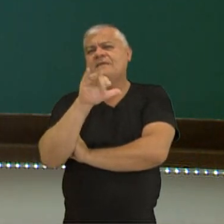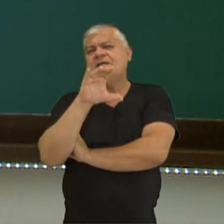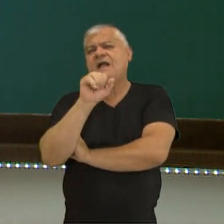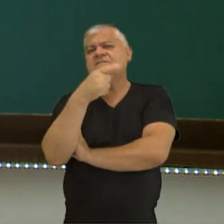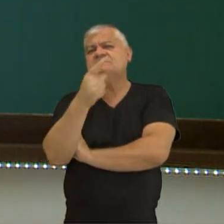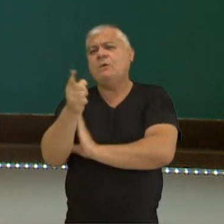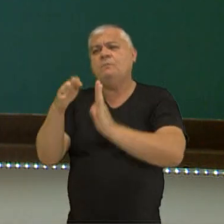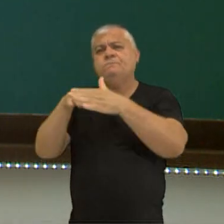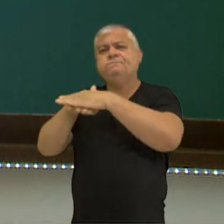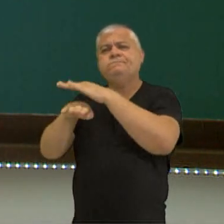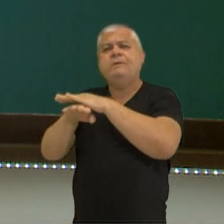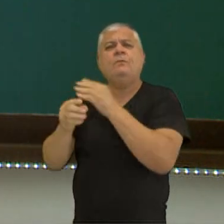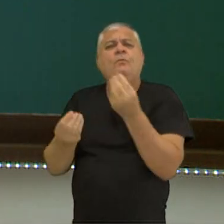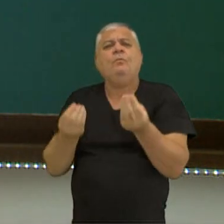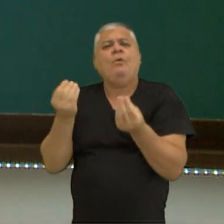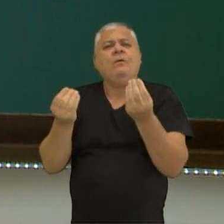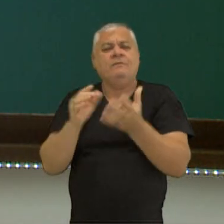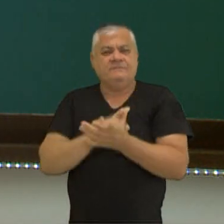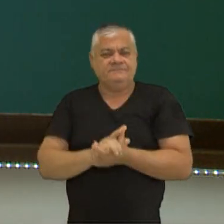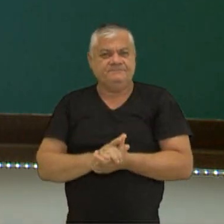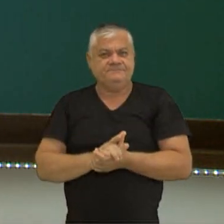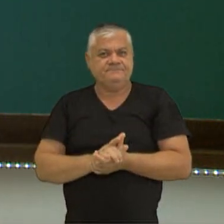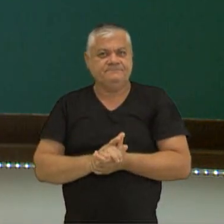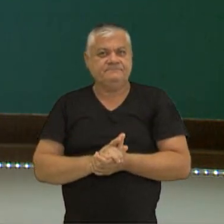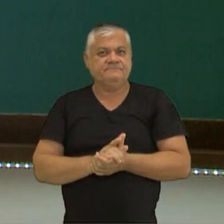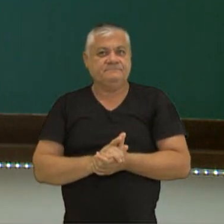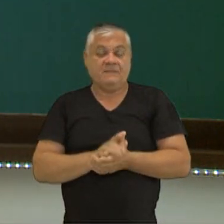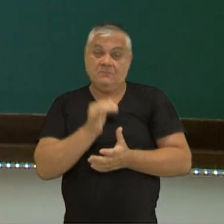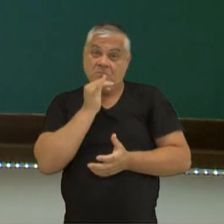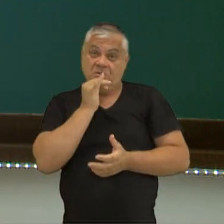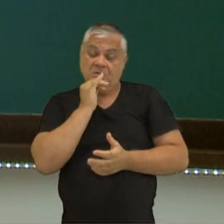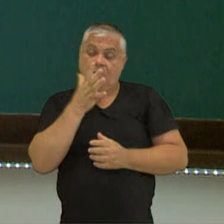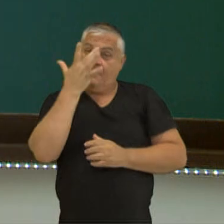melhor opção para isso? Por exemplo, quem ainda não